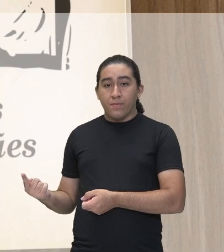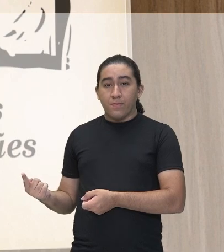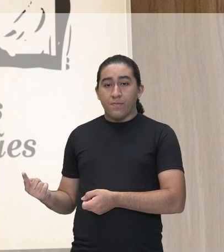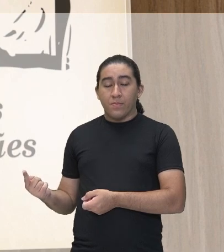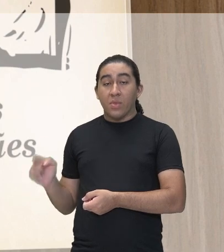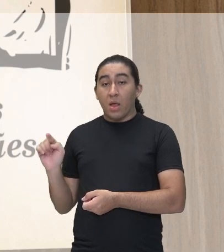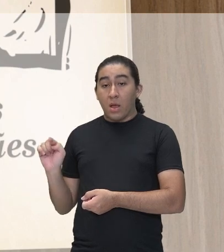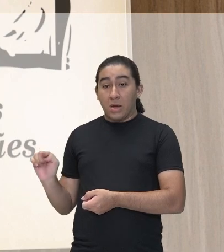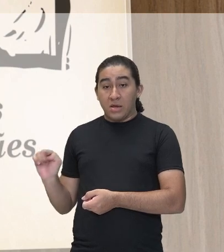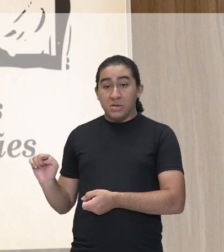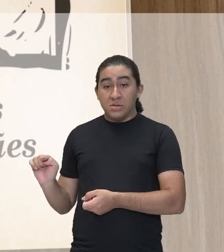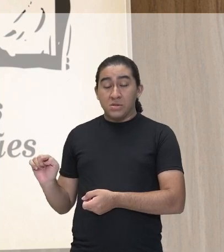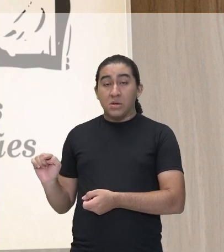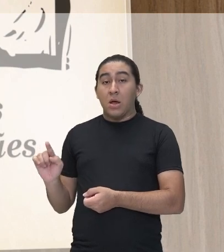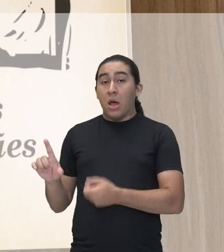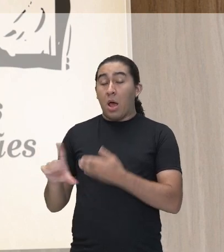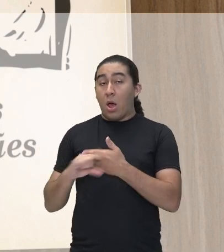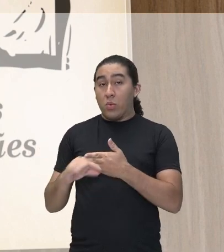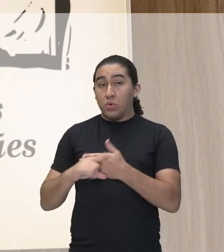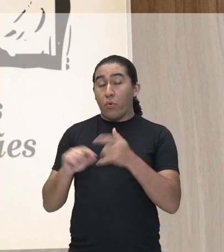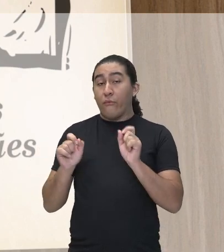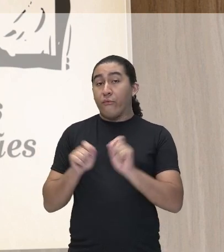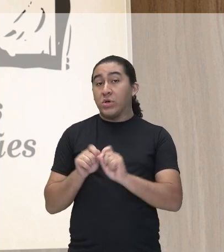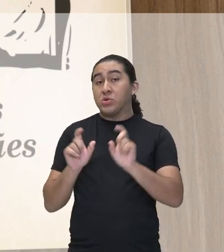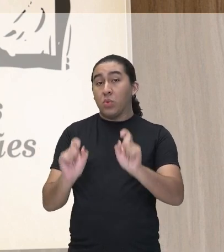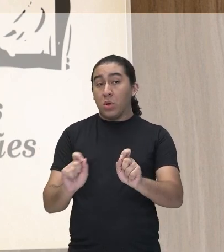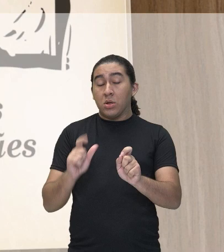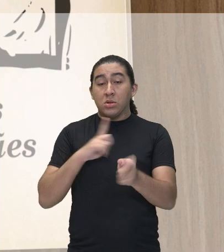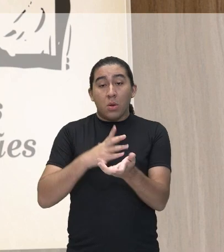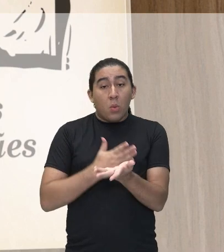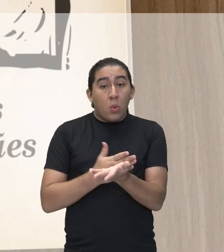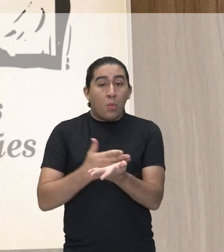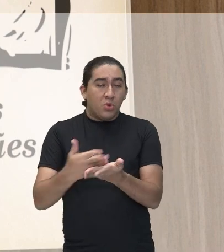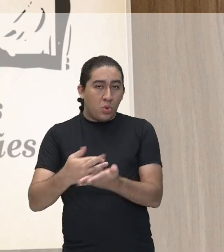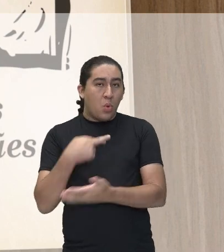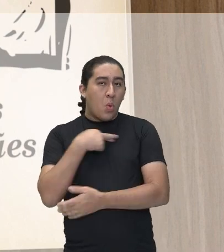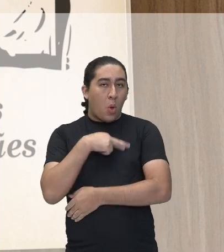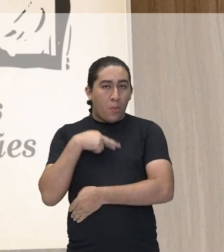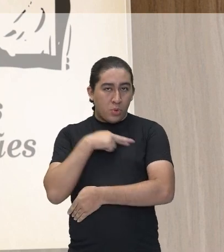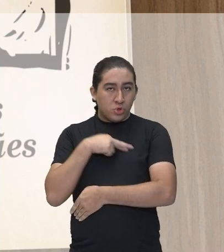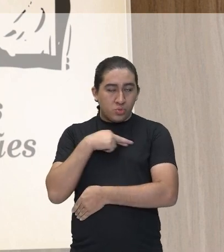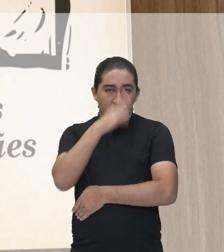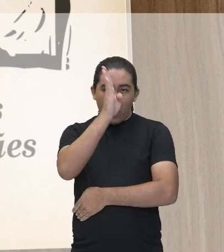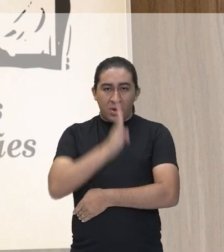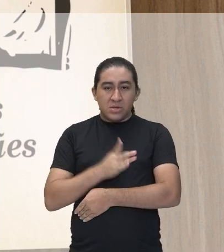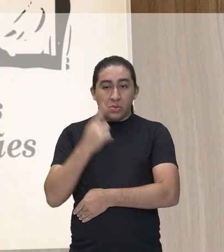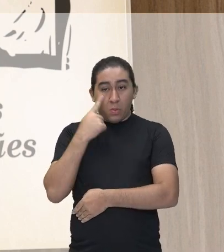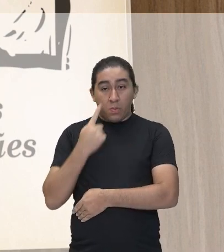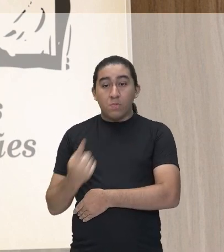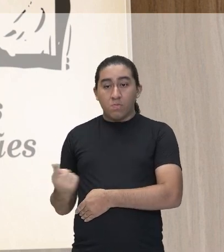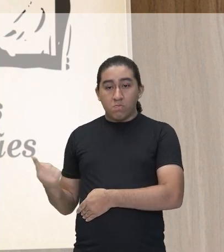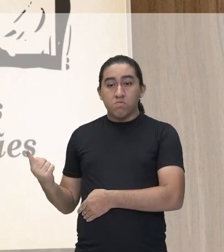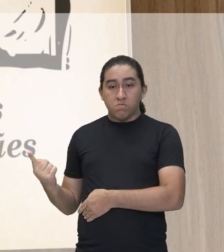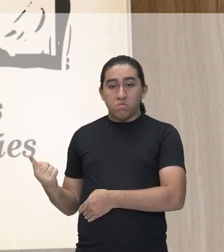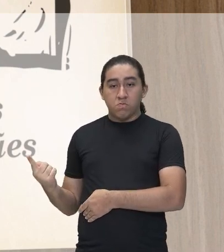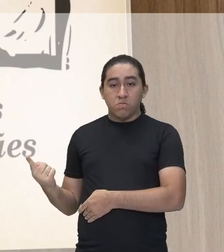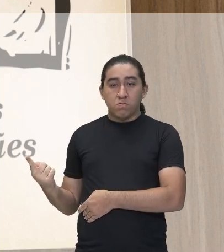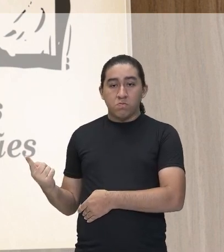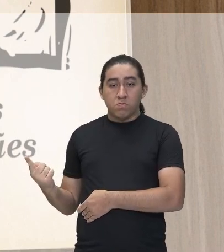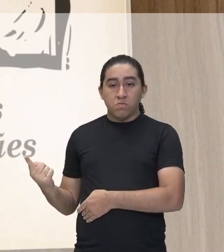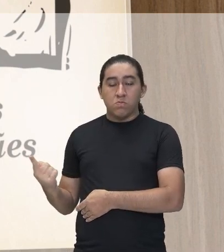ele quem abriu, né, o romantismo no Brasil com esta obra, Suspiros Poéticos